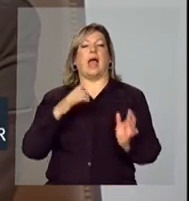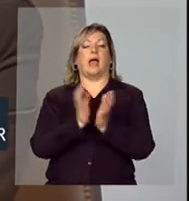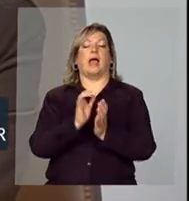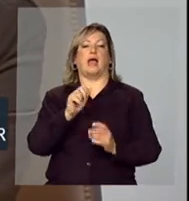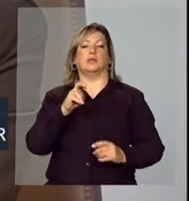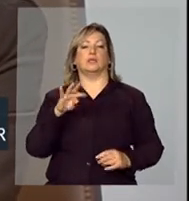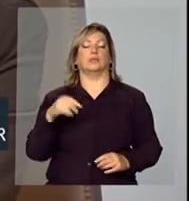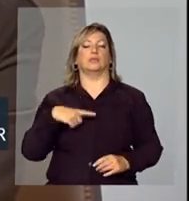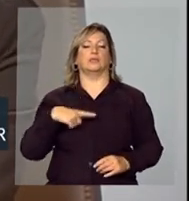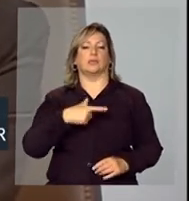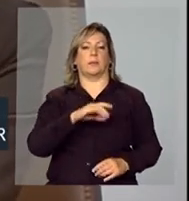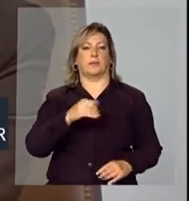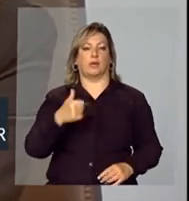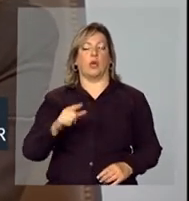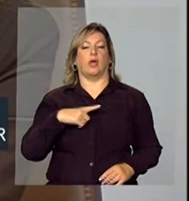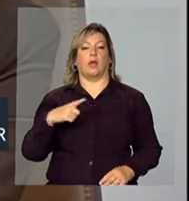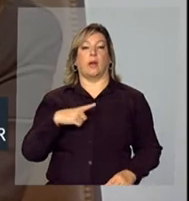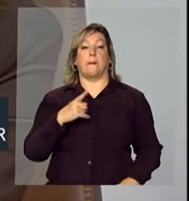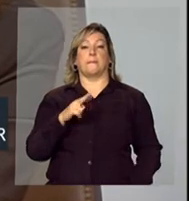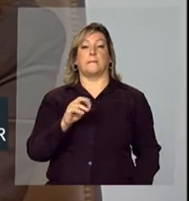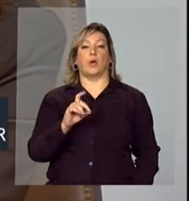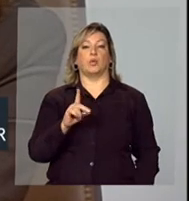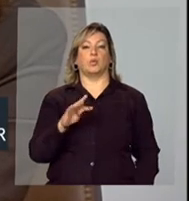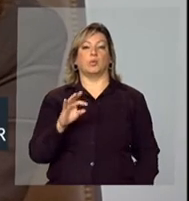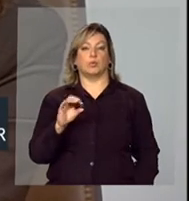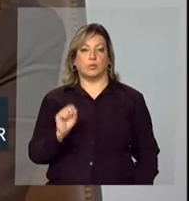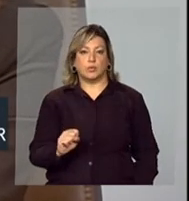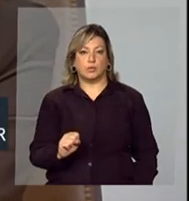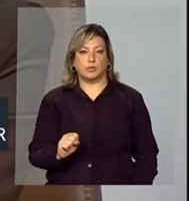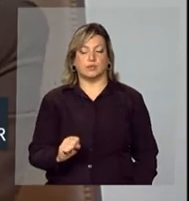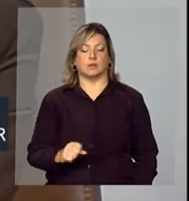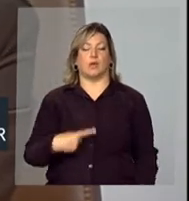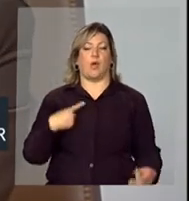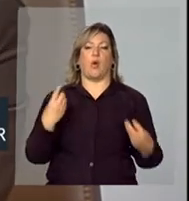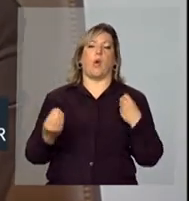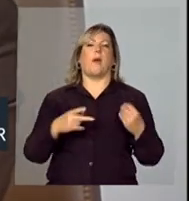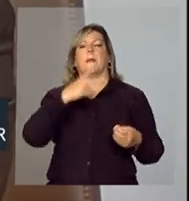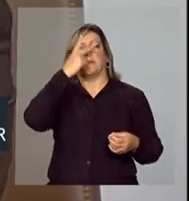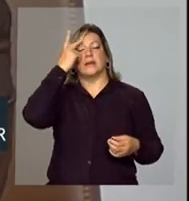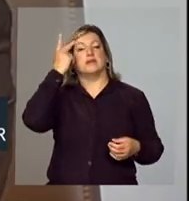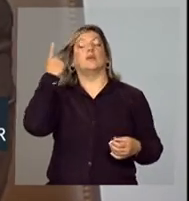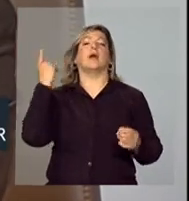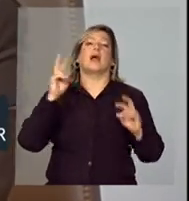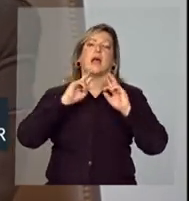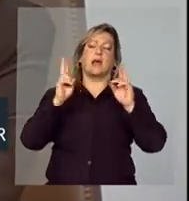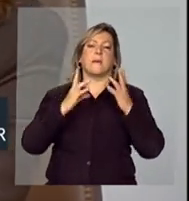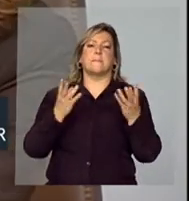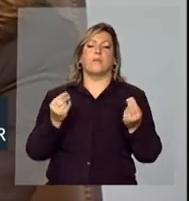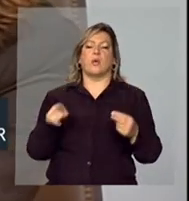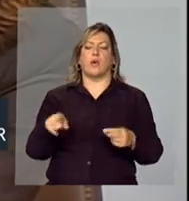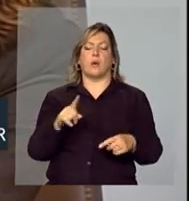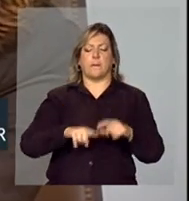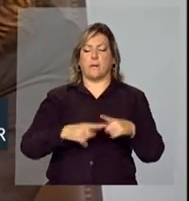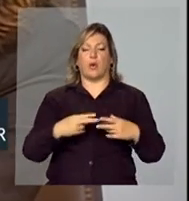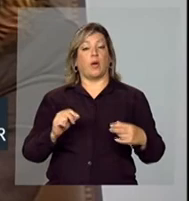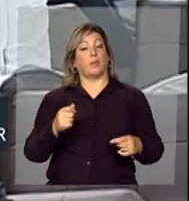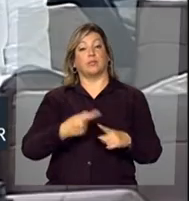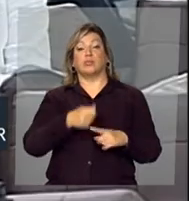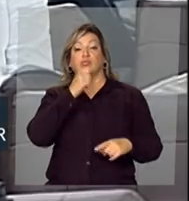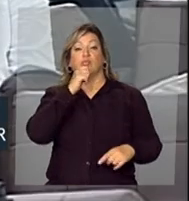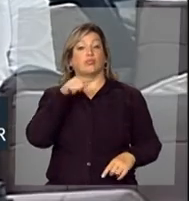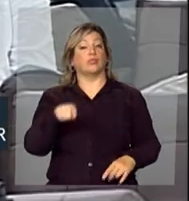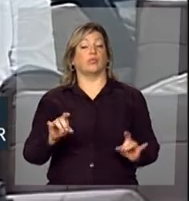2012 a produtos de uma maneira geral que que o consumidor reclama de produtos não teve